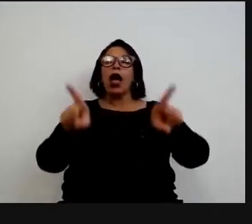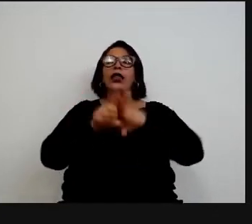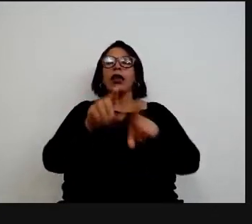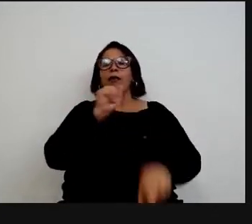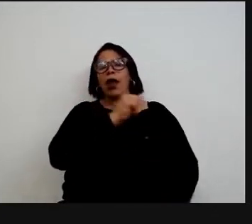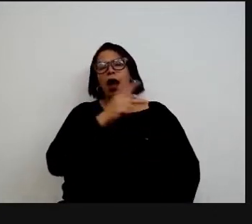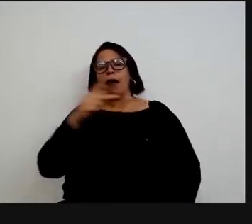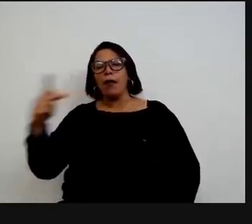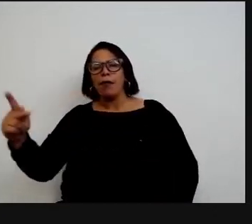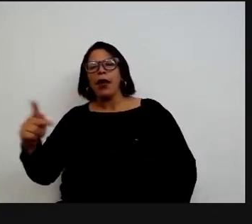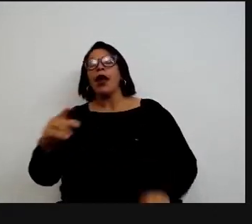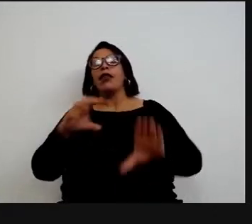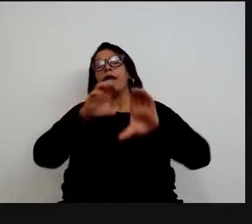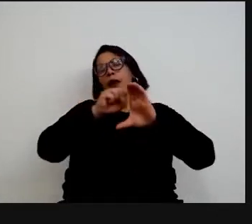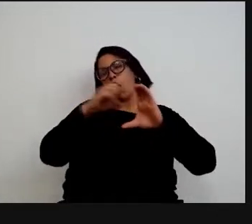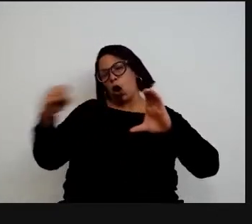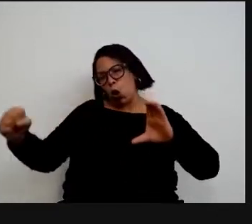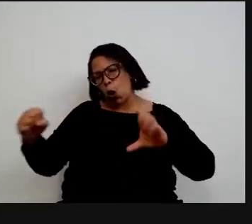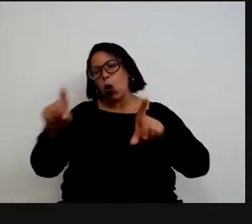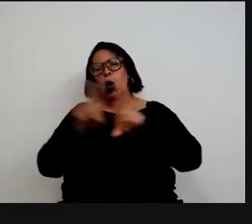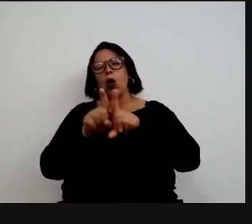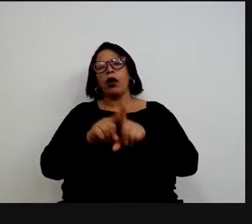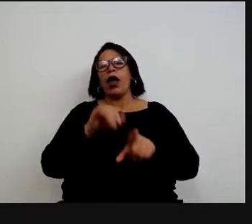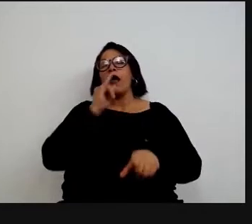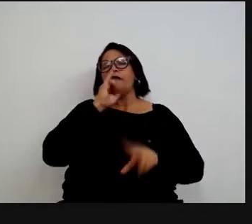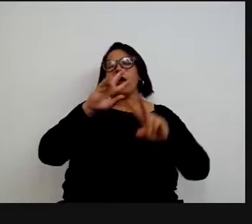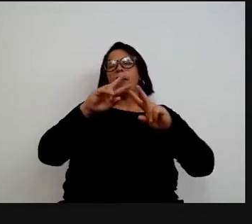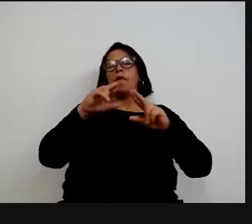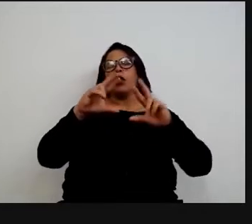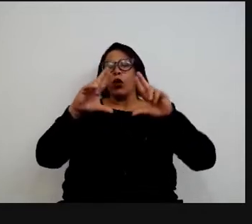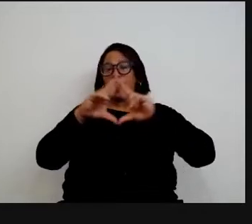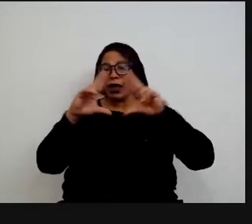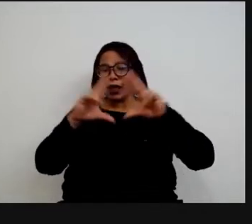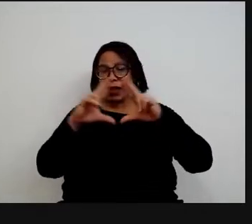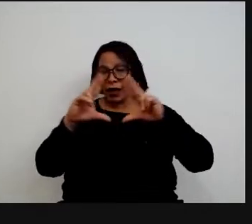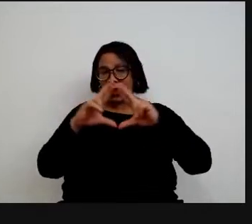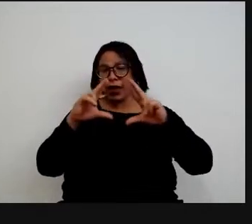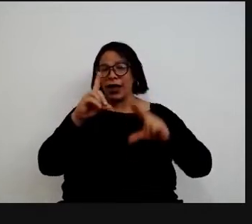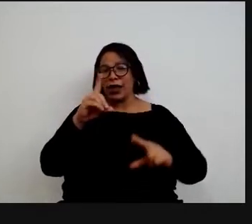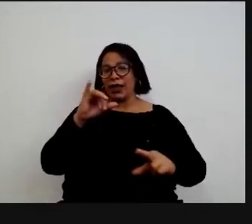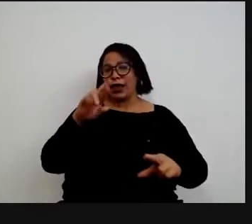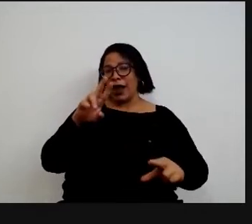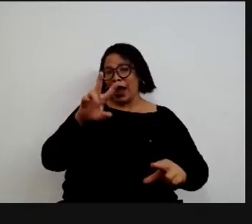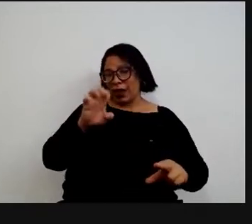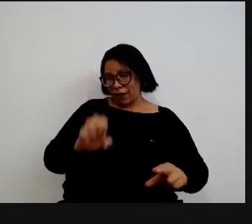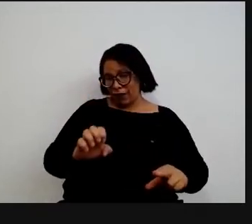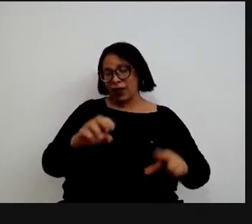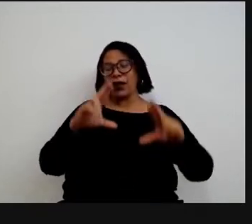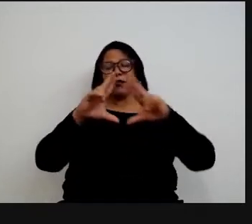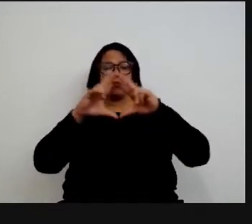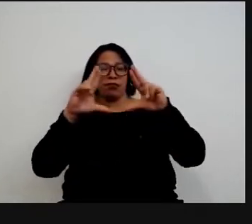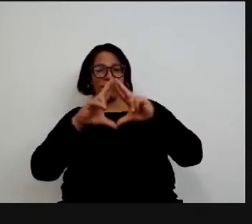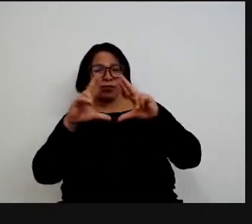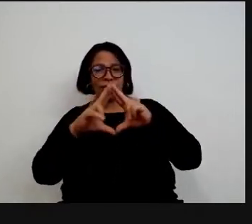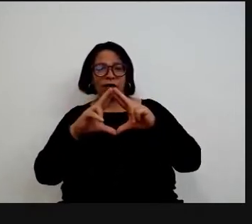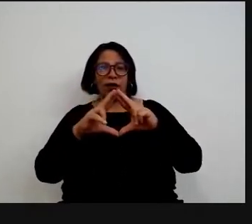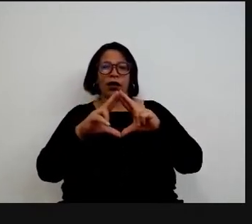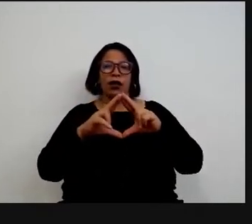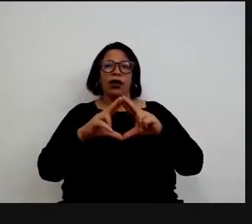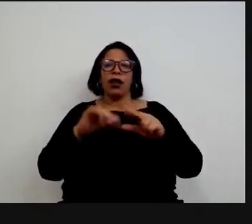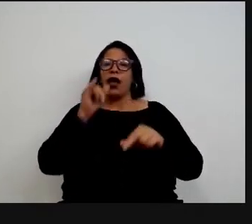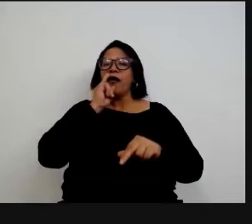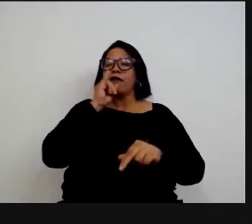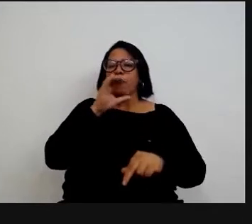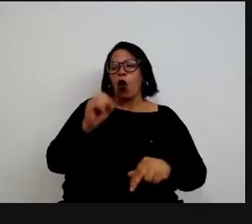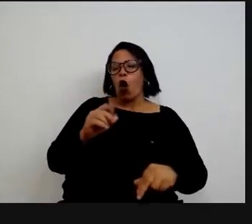aos serviços da Google. Então, Drive, isso para institucionalmente ENAP, né? Drive, não ter